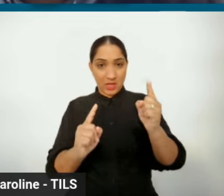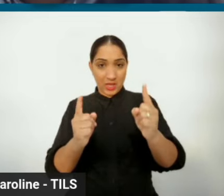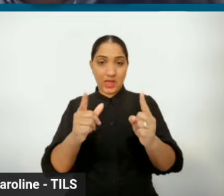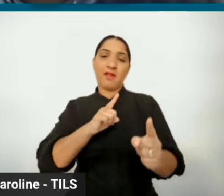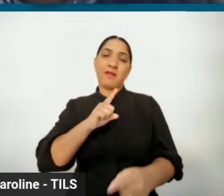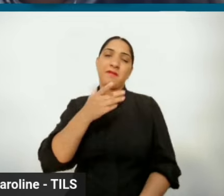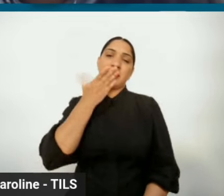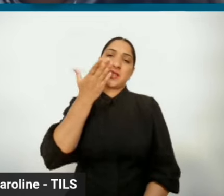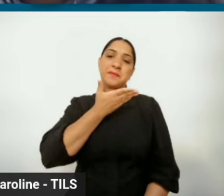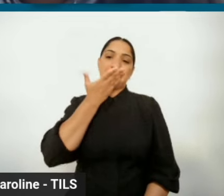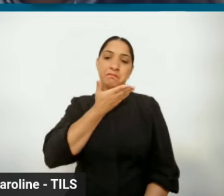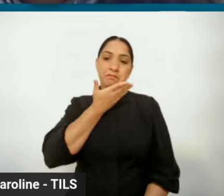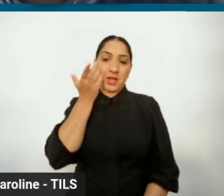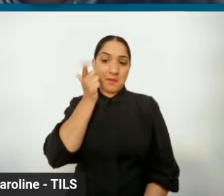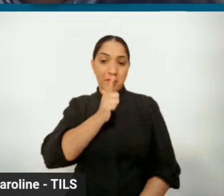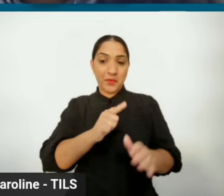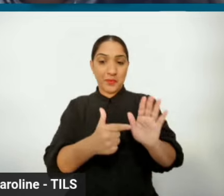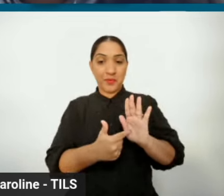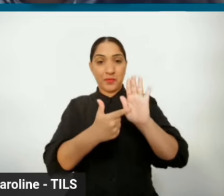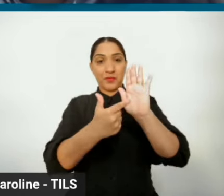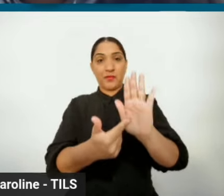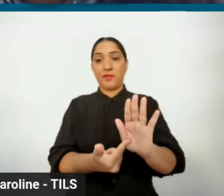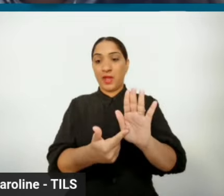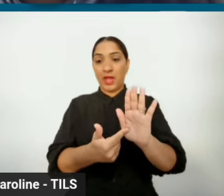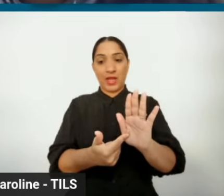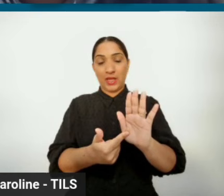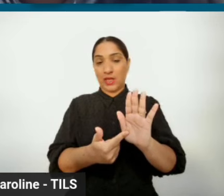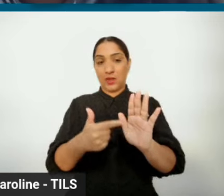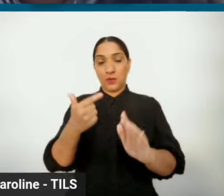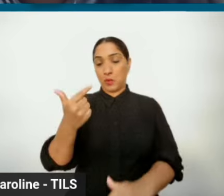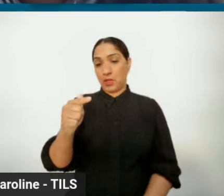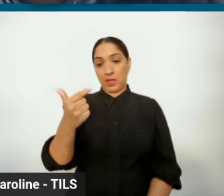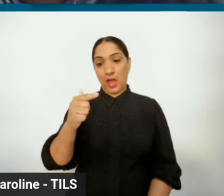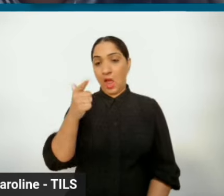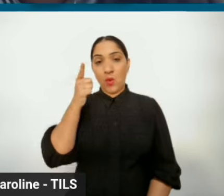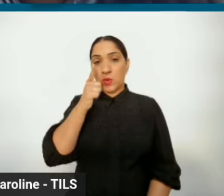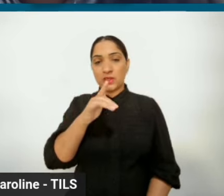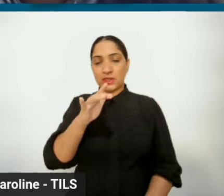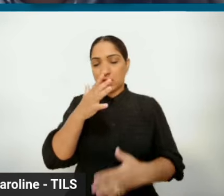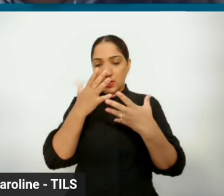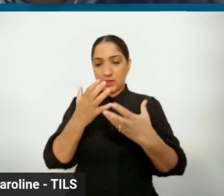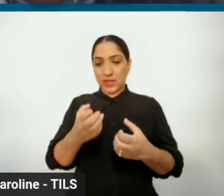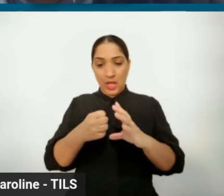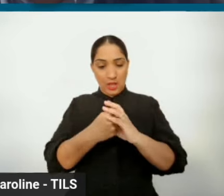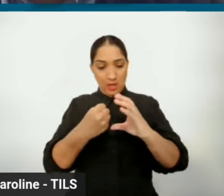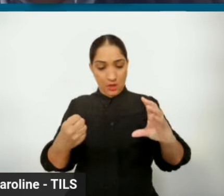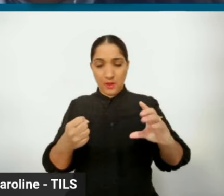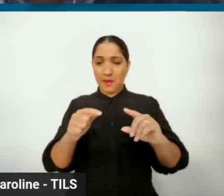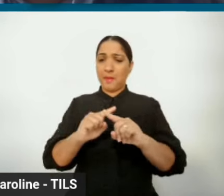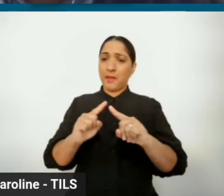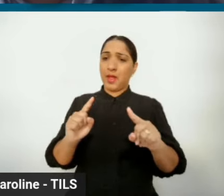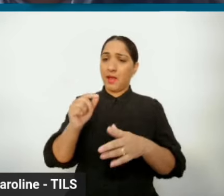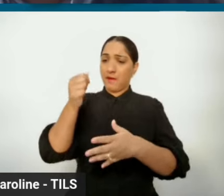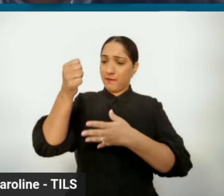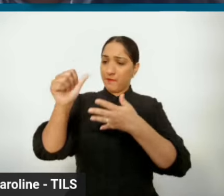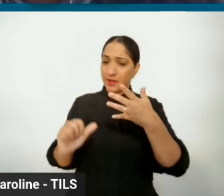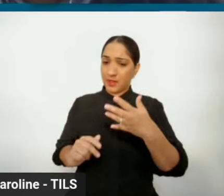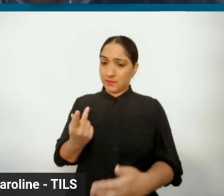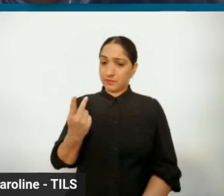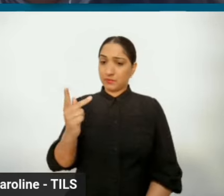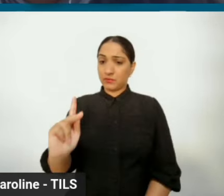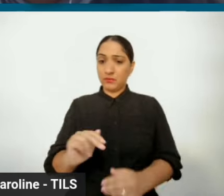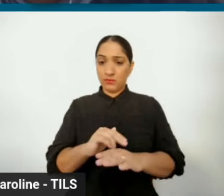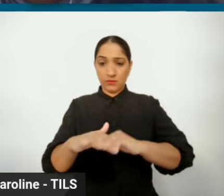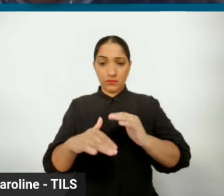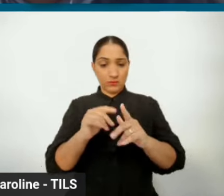facilidade para comprovar que não estão cumprindo a lei de cotas. Qual é a sua avaliação sobre essa tão importante lei para todas as